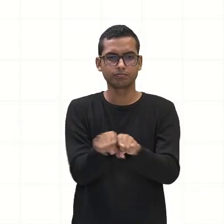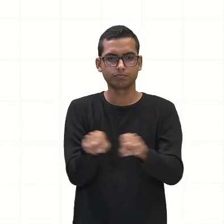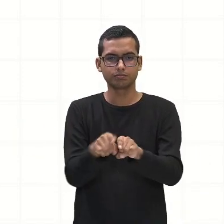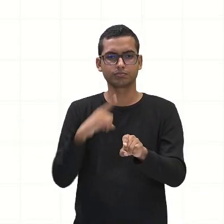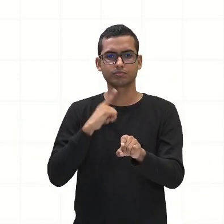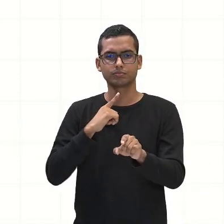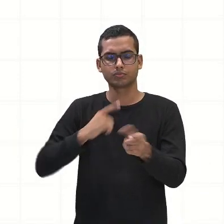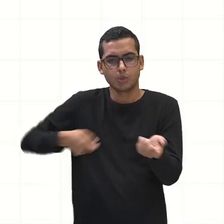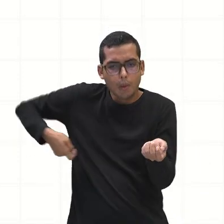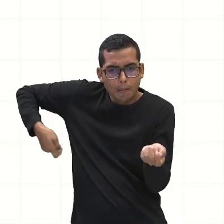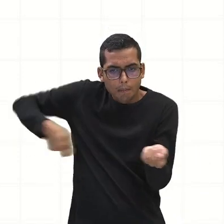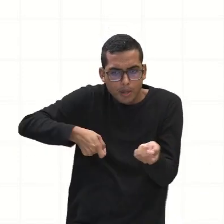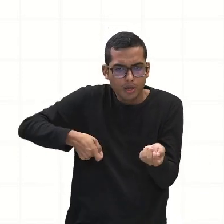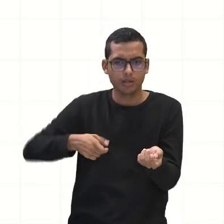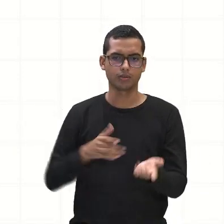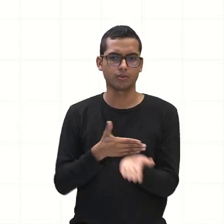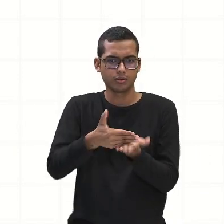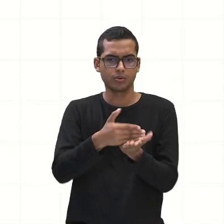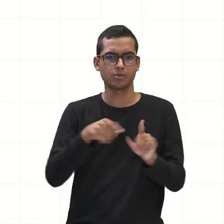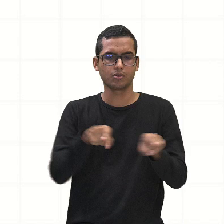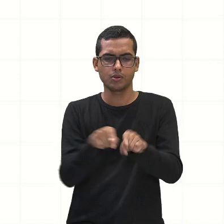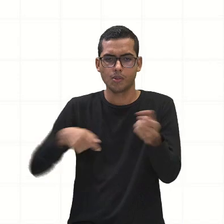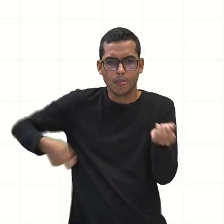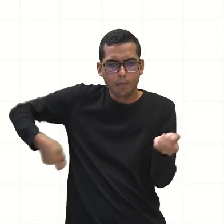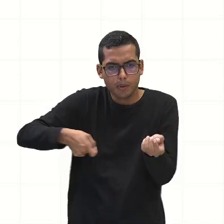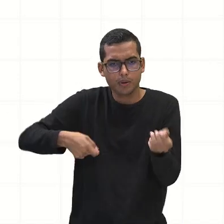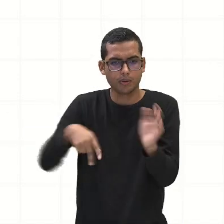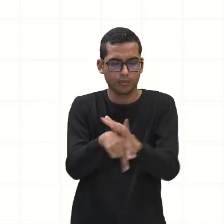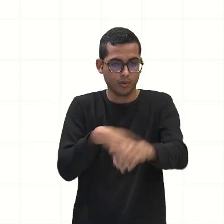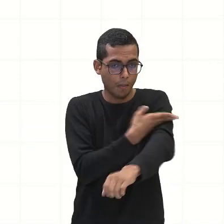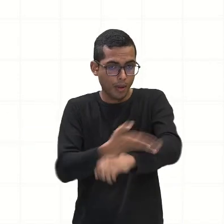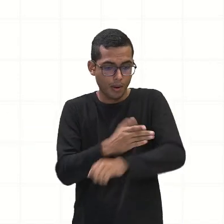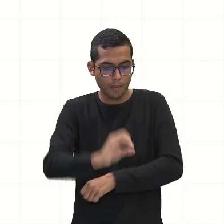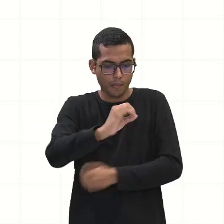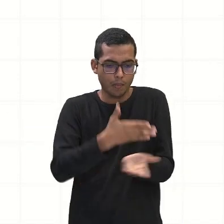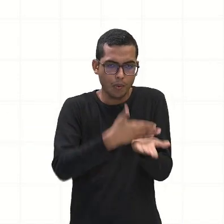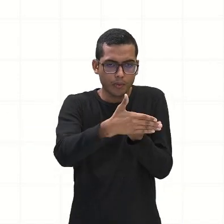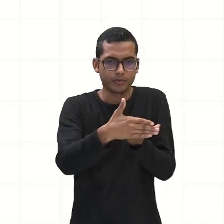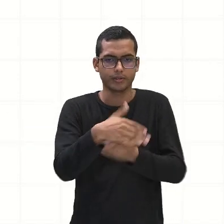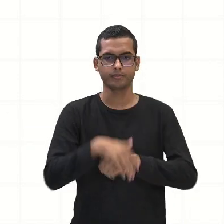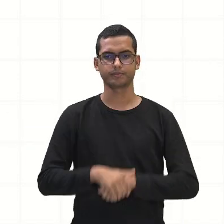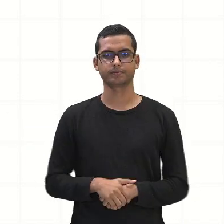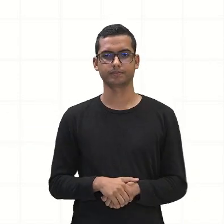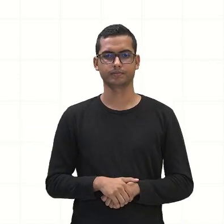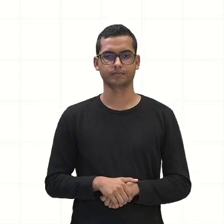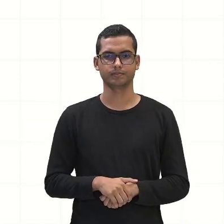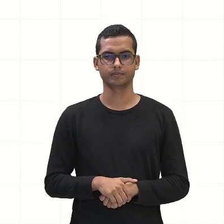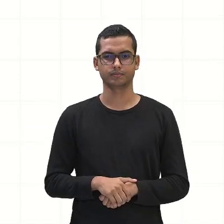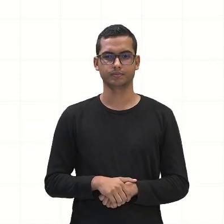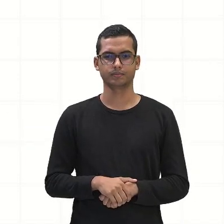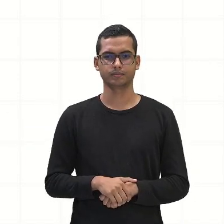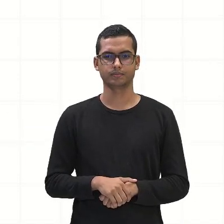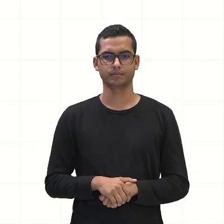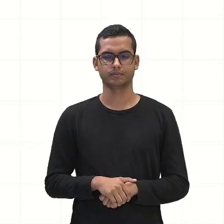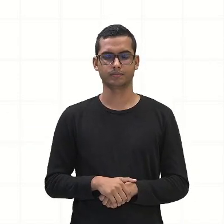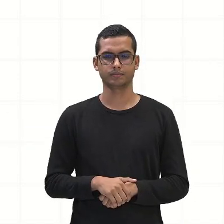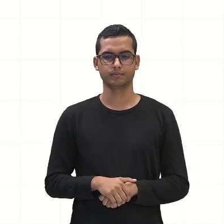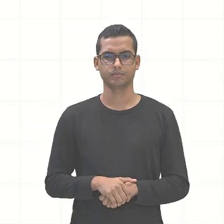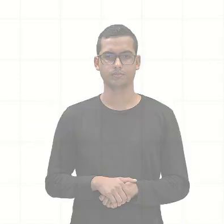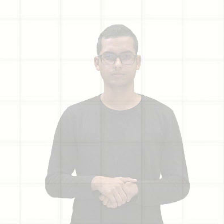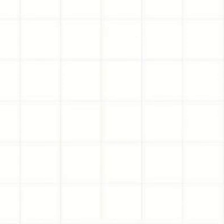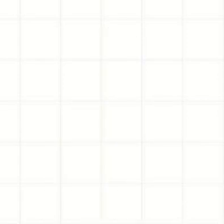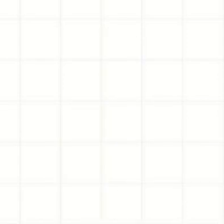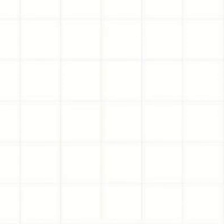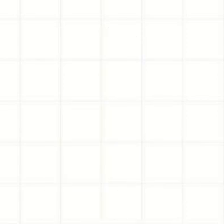lançador vai estar aqui na bola branca, beleza? Ele vai ter que lançar essa